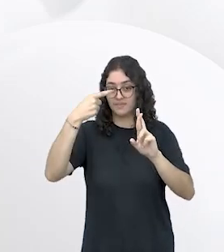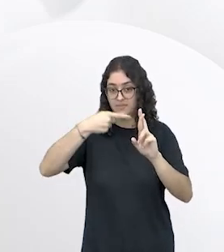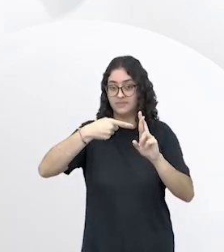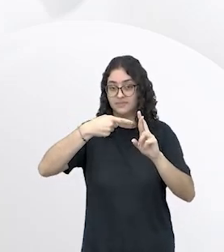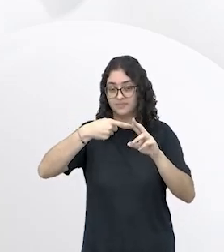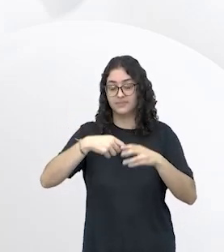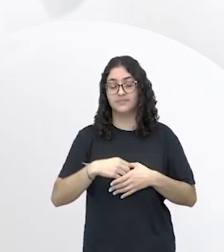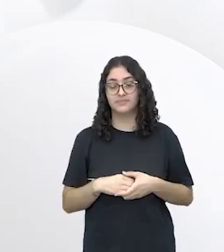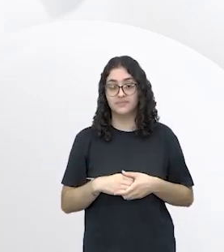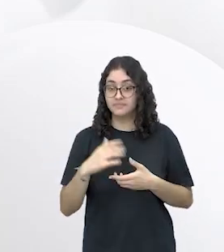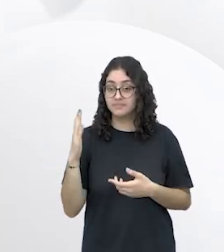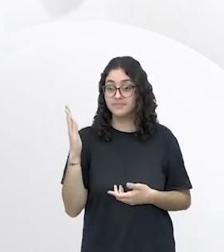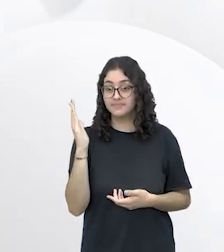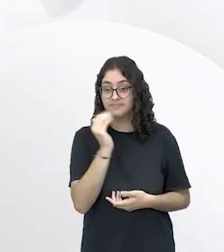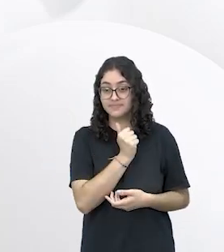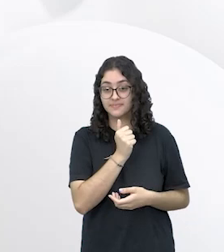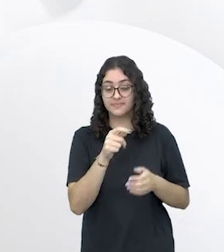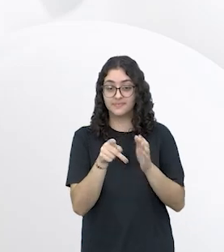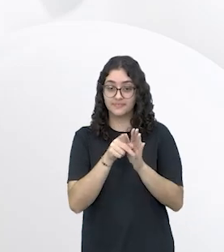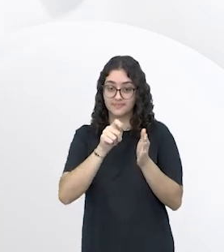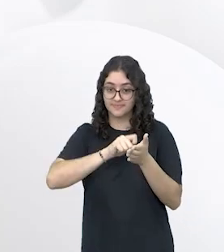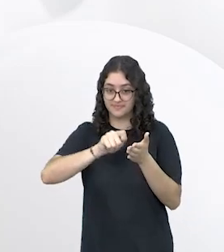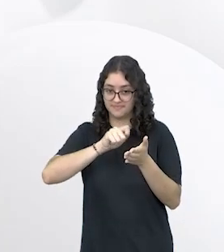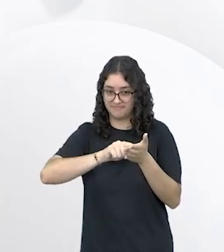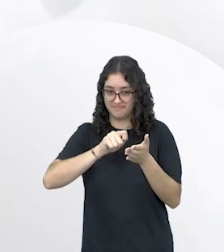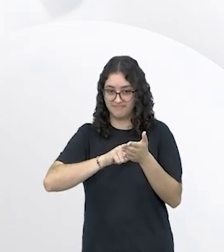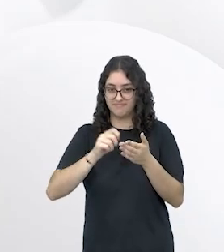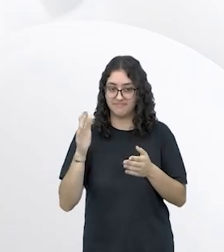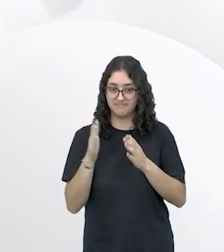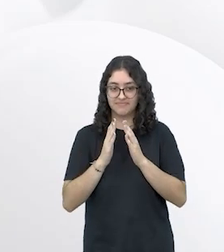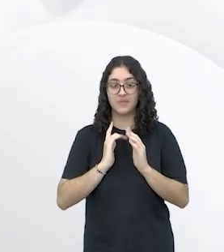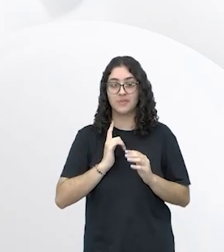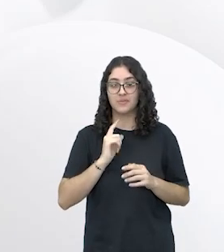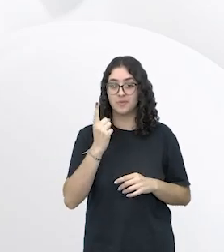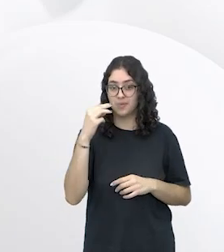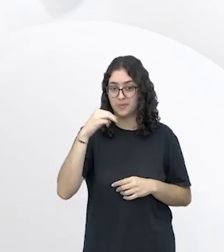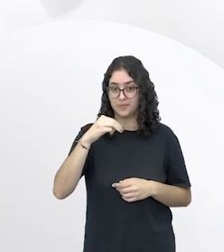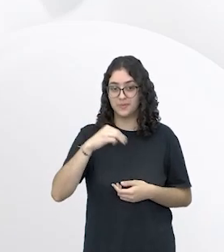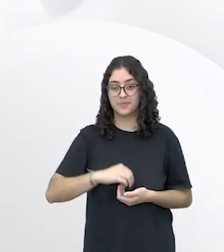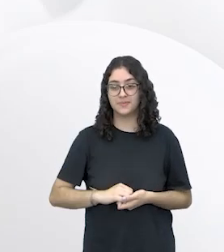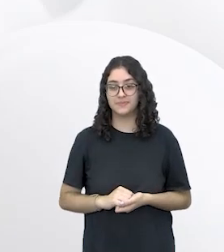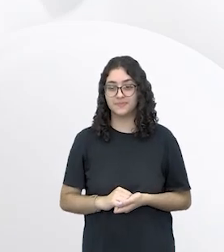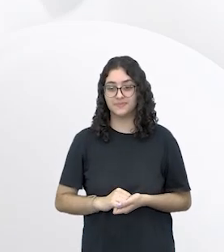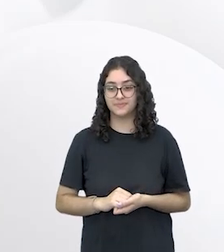referências. Vamos lá, então, ao diário de bordo? Por favor, um minuto.